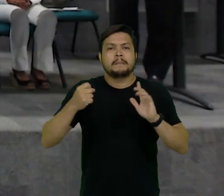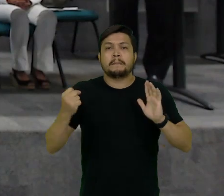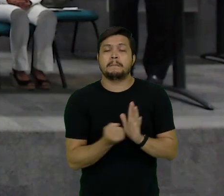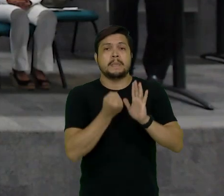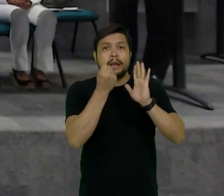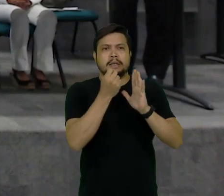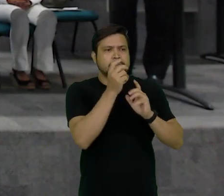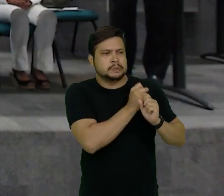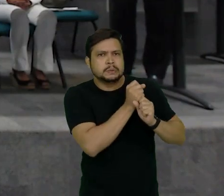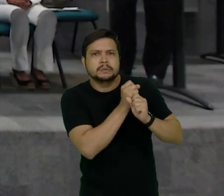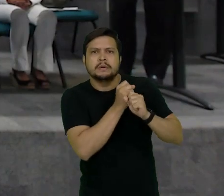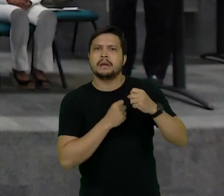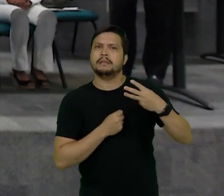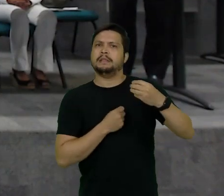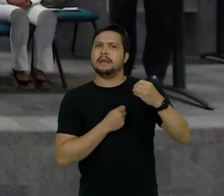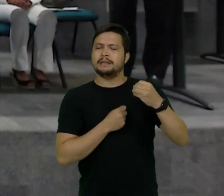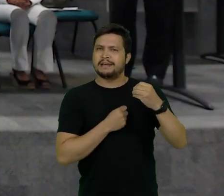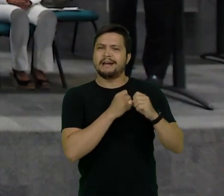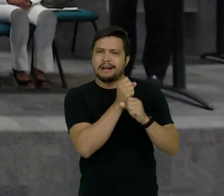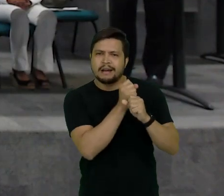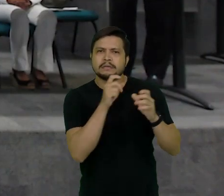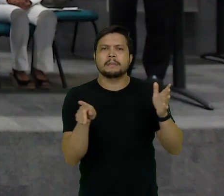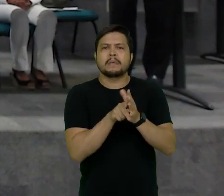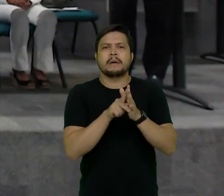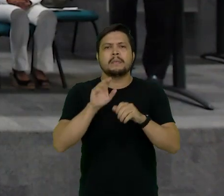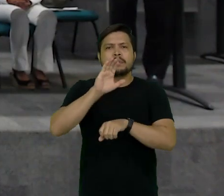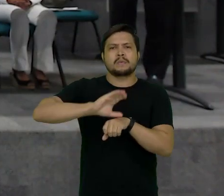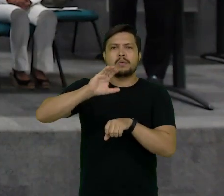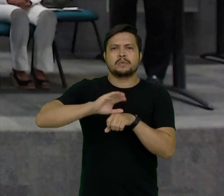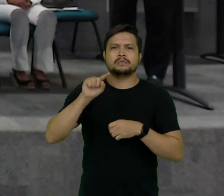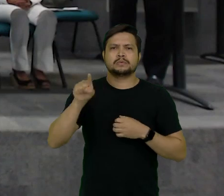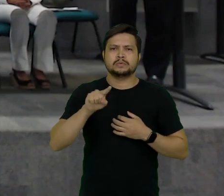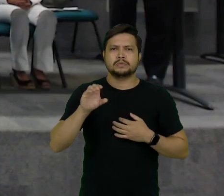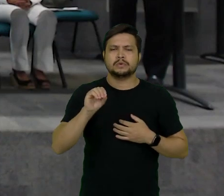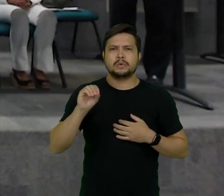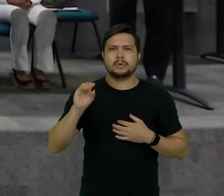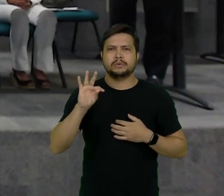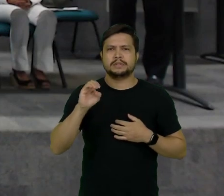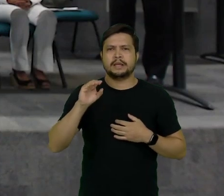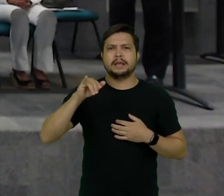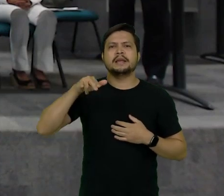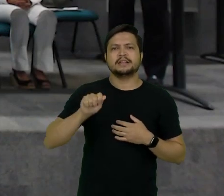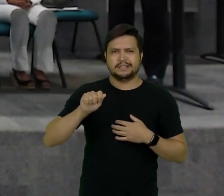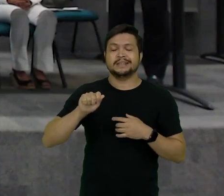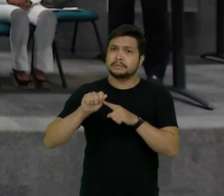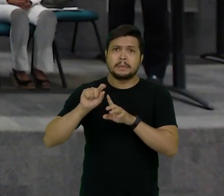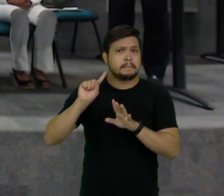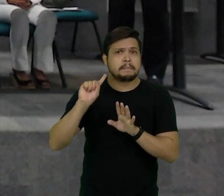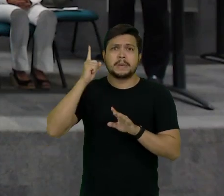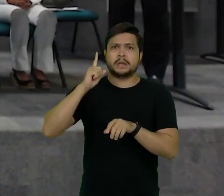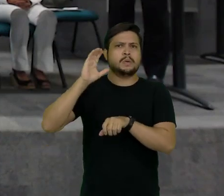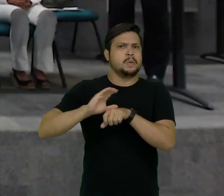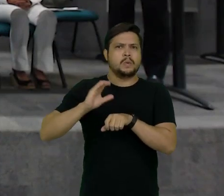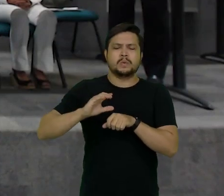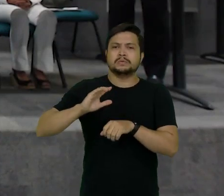do nosso querido curso de Zootecnia da Universidade Estadual Vale do Acaraú. Esse curso que foi pioneiro no estado do